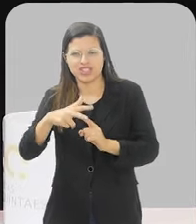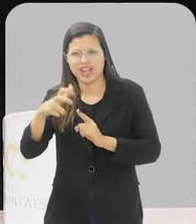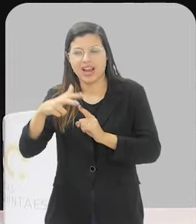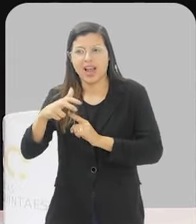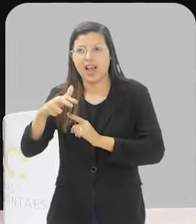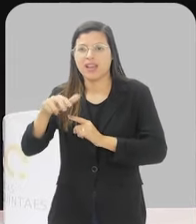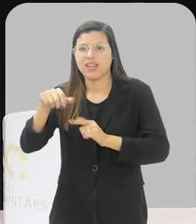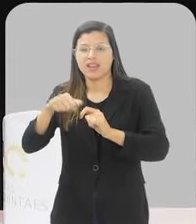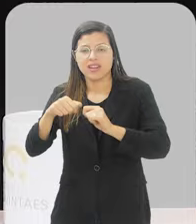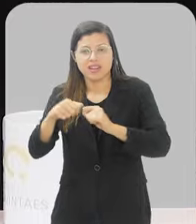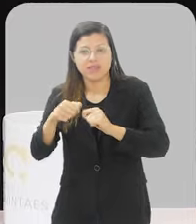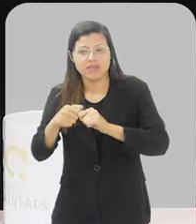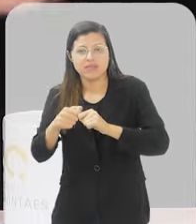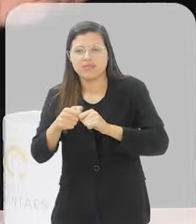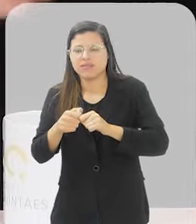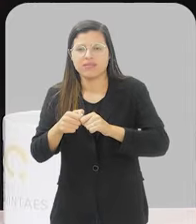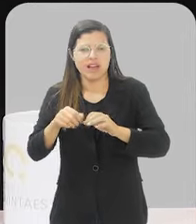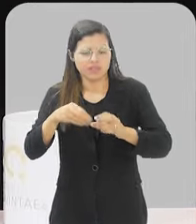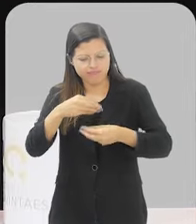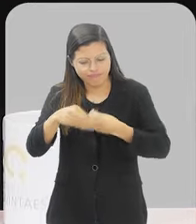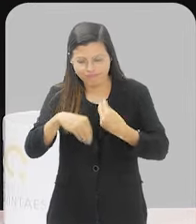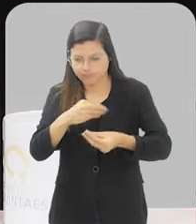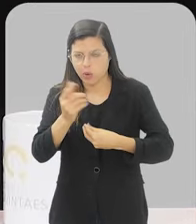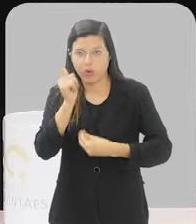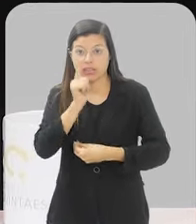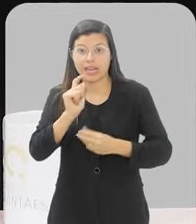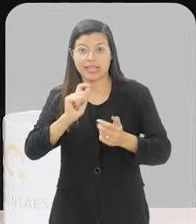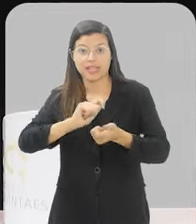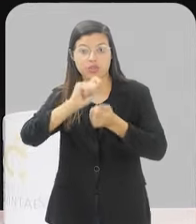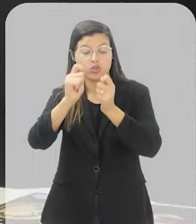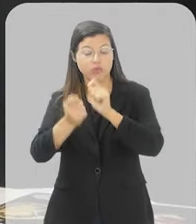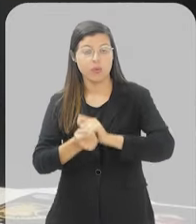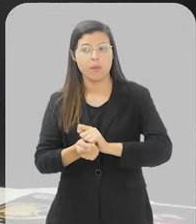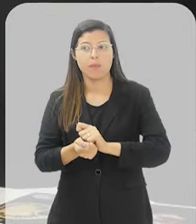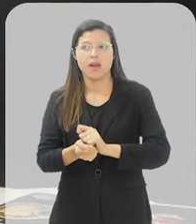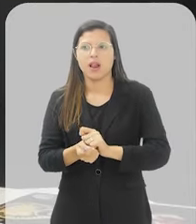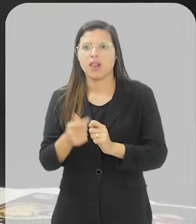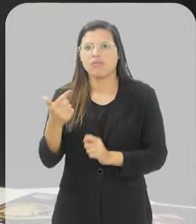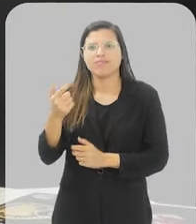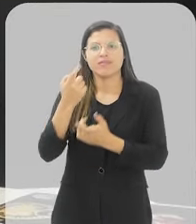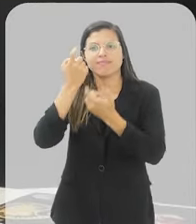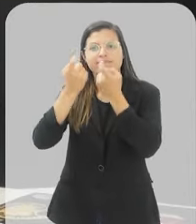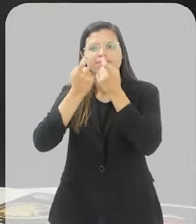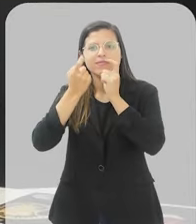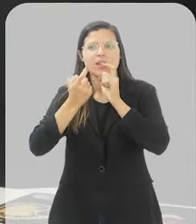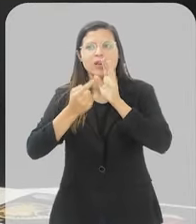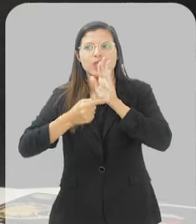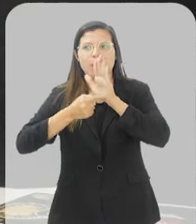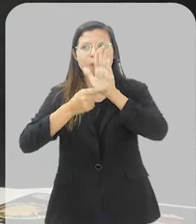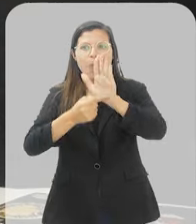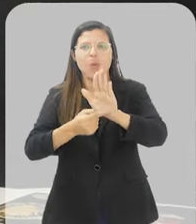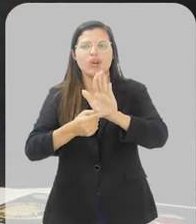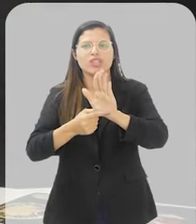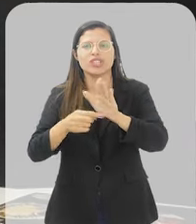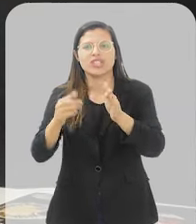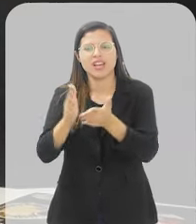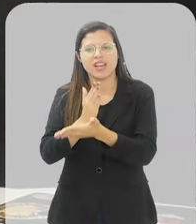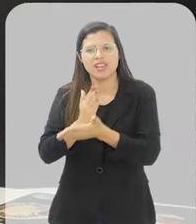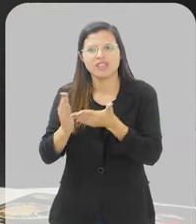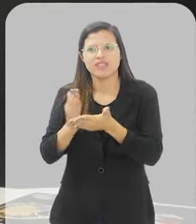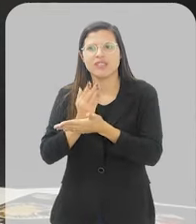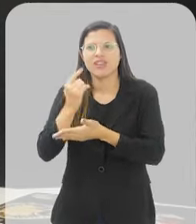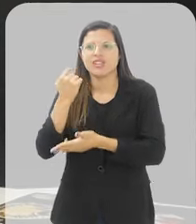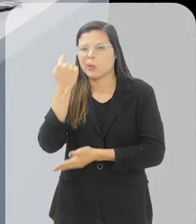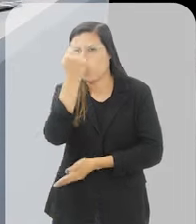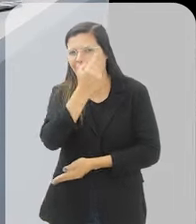pedra e contorna com strass, aquilo vira um broche. E o Maurício também não tem a preocupação de se mostrar, não, né? Não tem a preocupação. O rosto às vezes vem tapado.